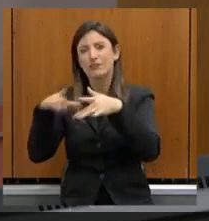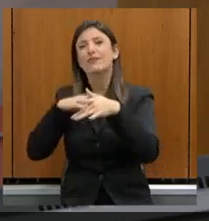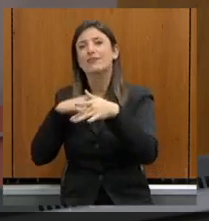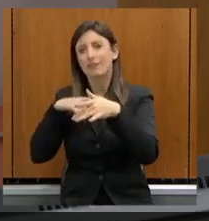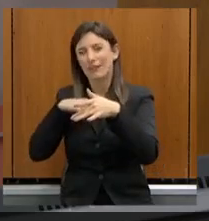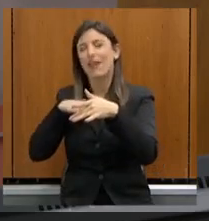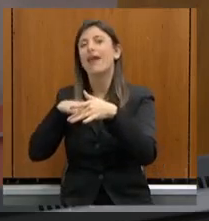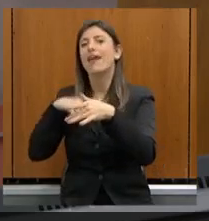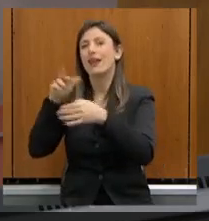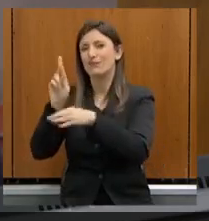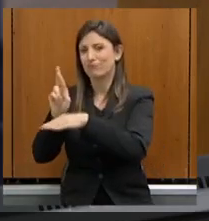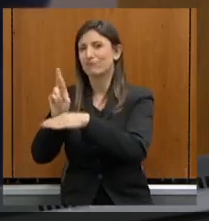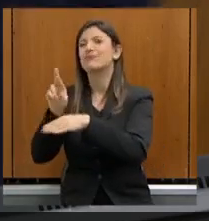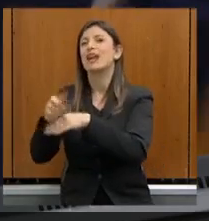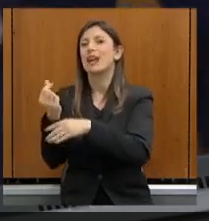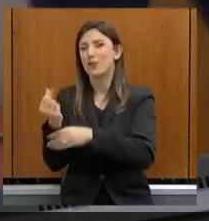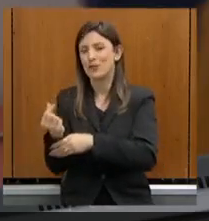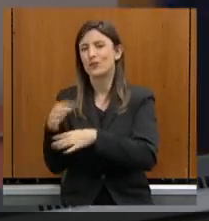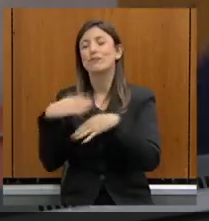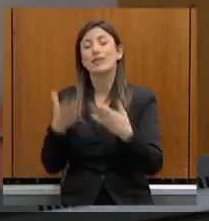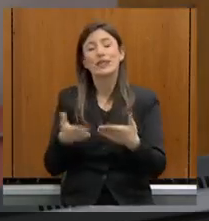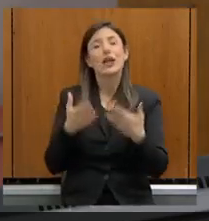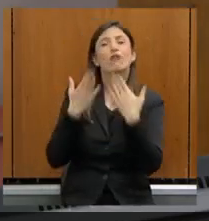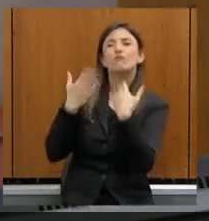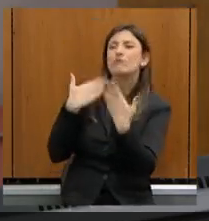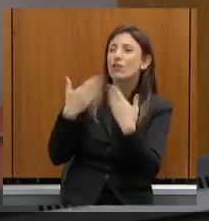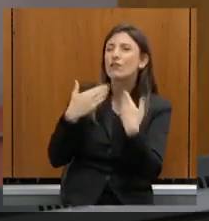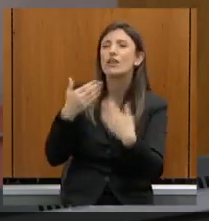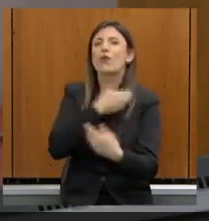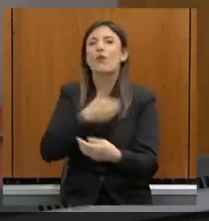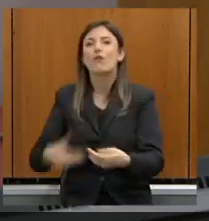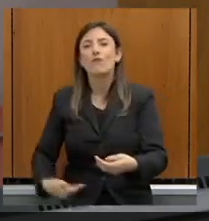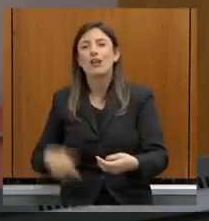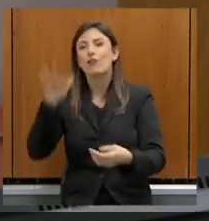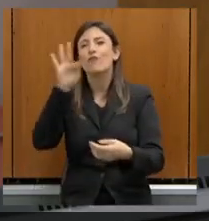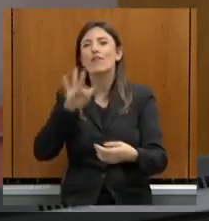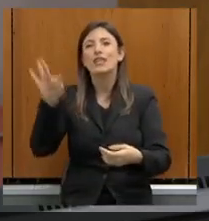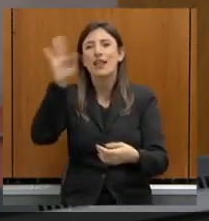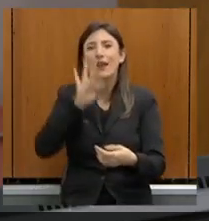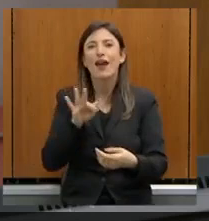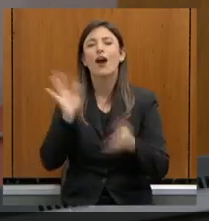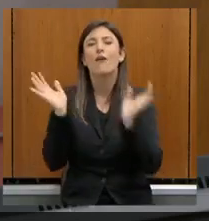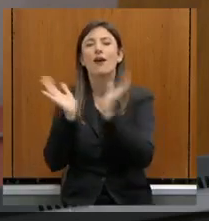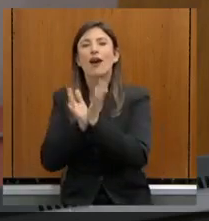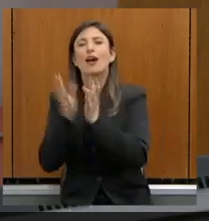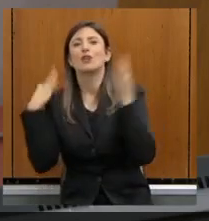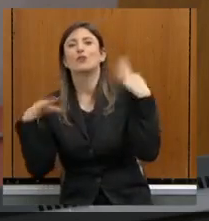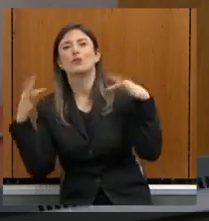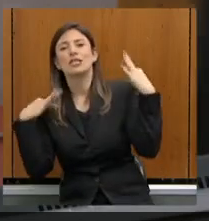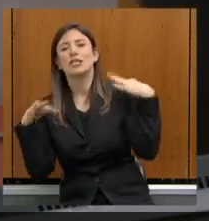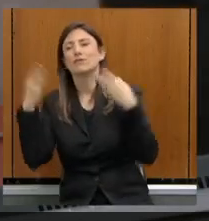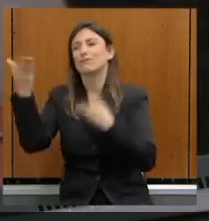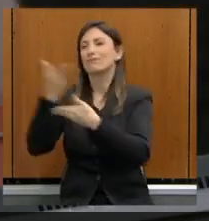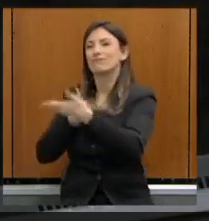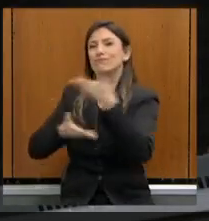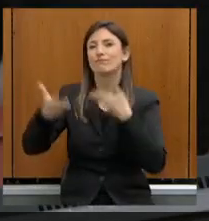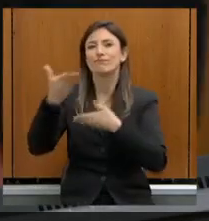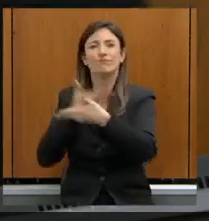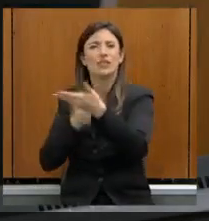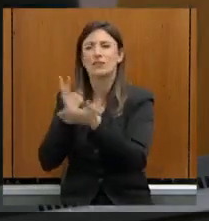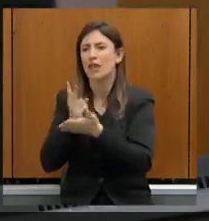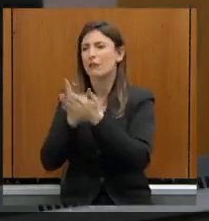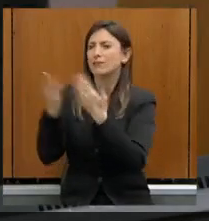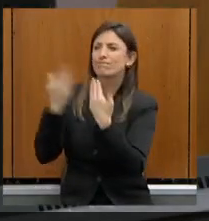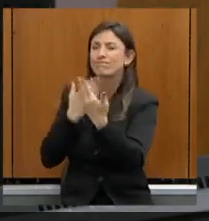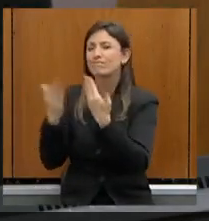o diálogo com o governo federal, com o turismo, tem sido constante, ainda temos lá